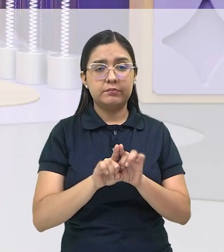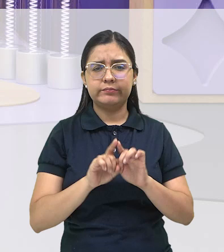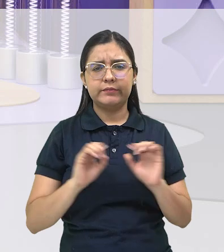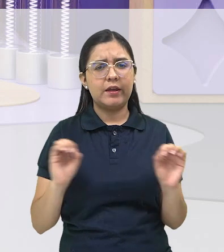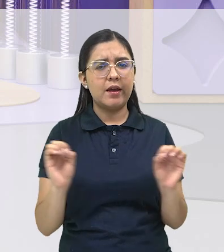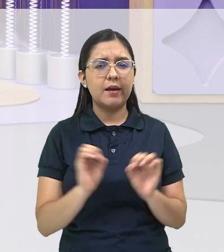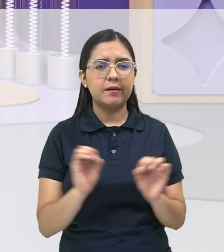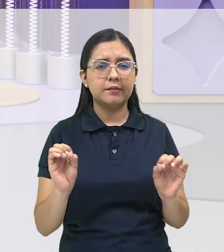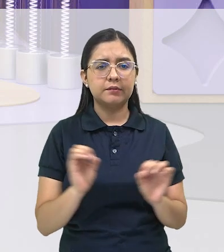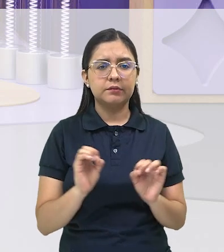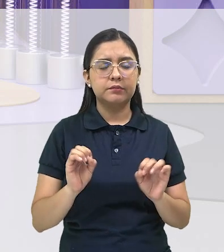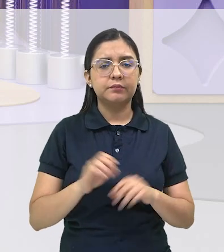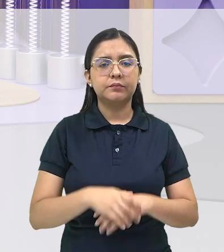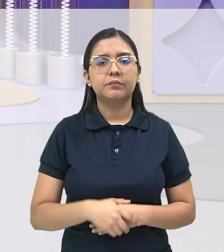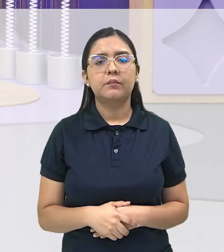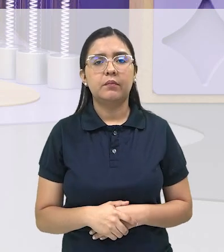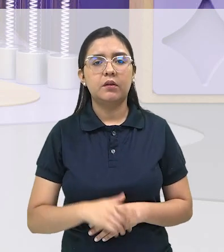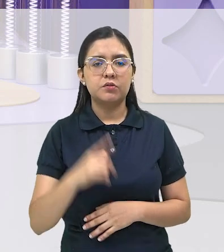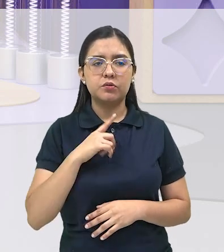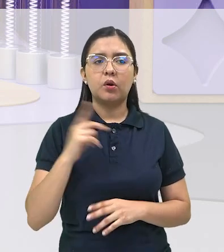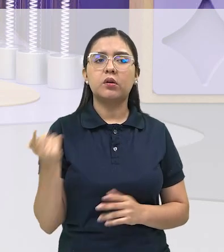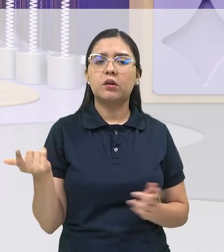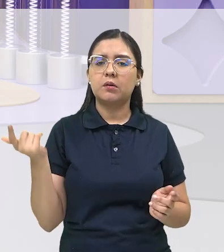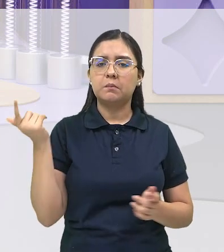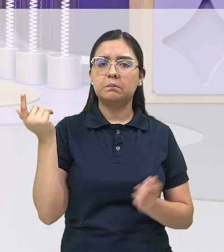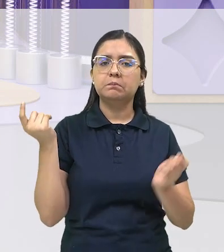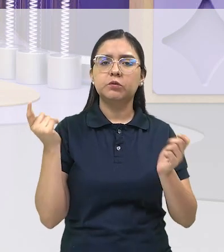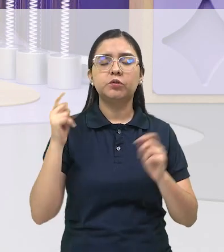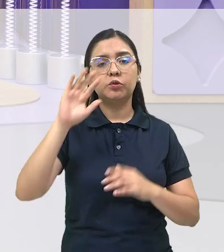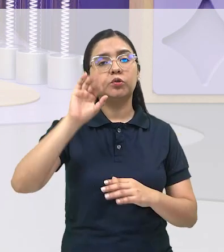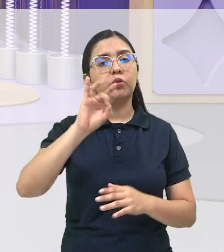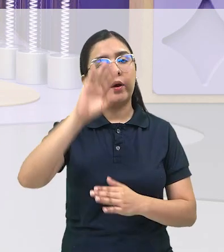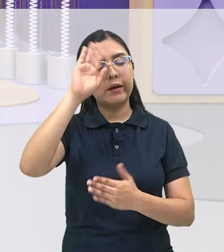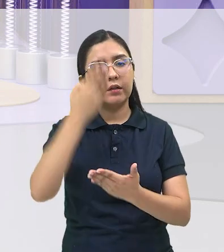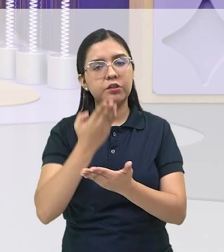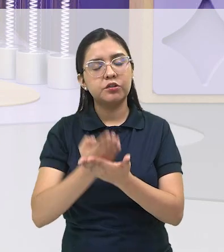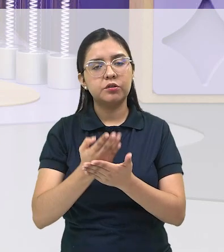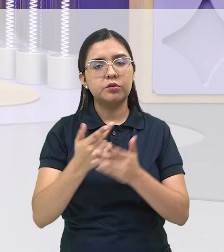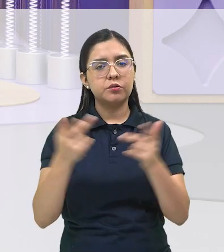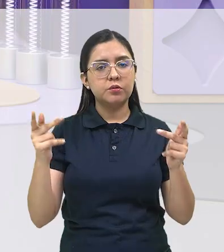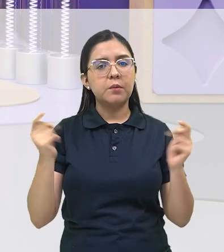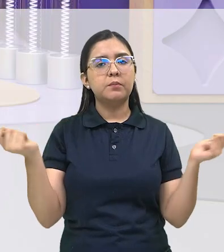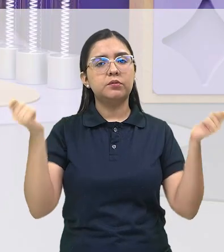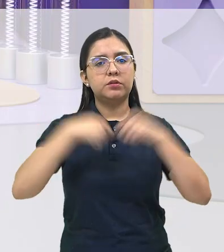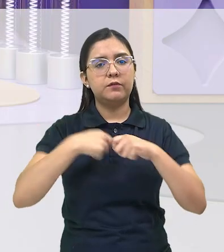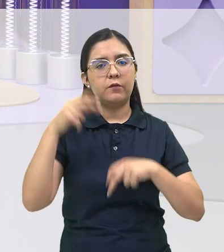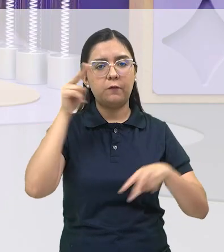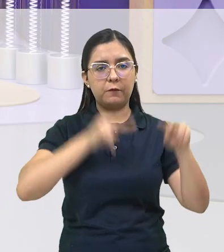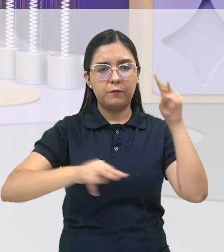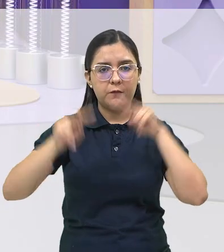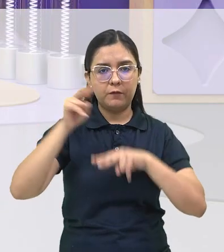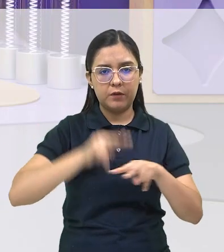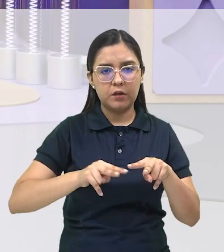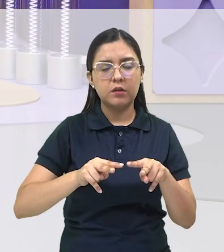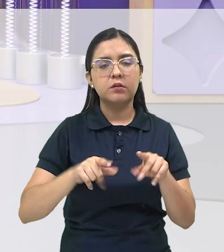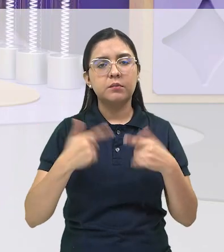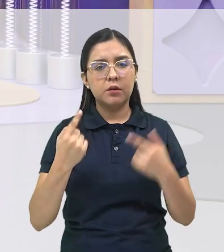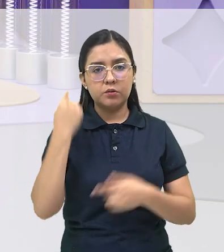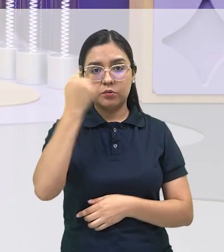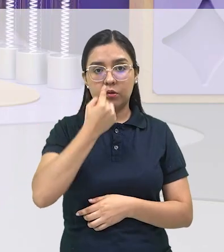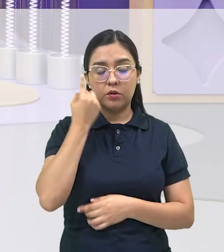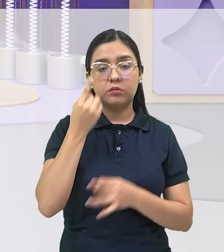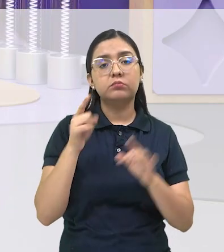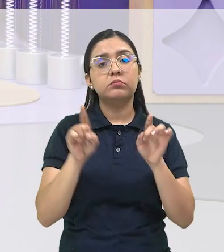que vá além do físico, do palpável, daquilo que nós podemos perceber, seja pelos órgãos do